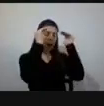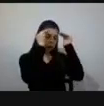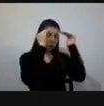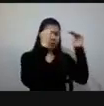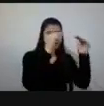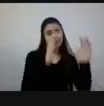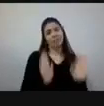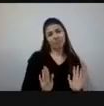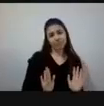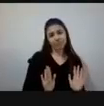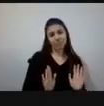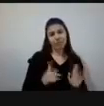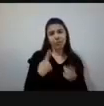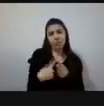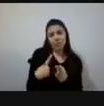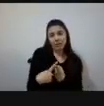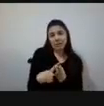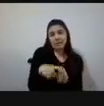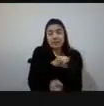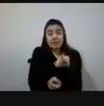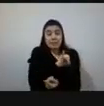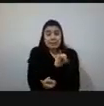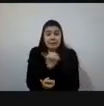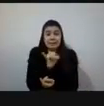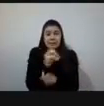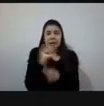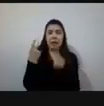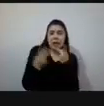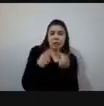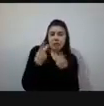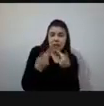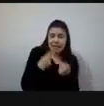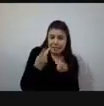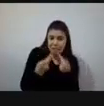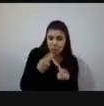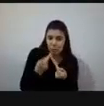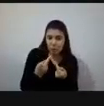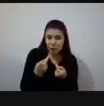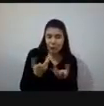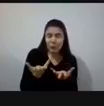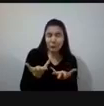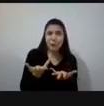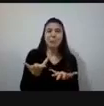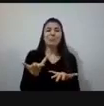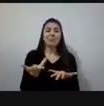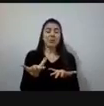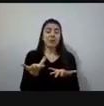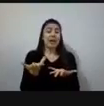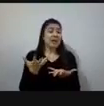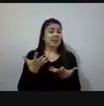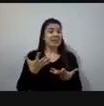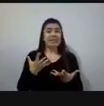de uma maneira que ela já não queria, diga-se passagem, né? Está trazendo intimidades, está trazendo fatos que ela sabe que vão